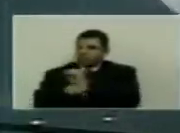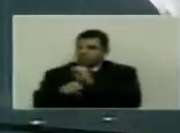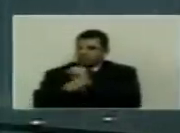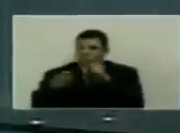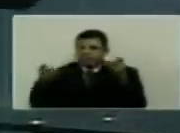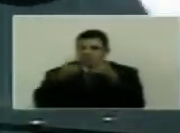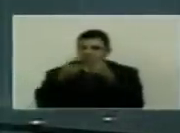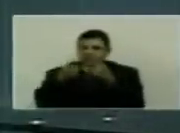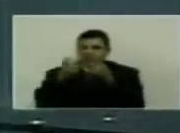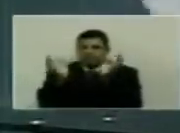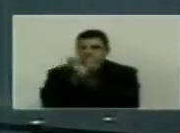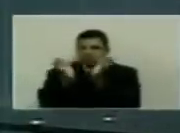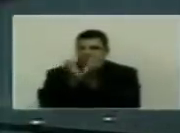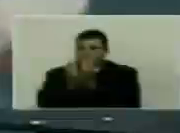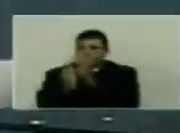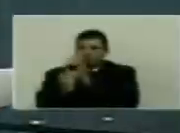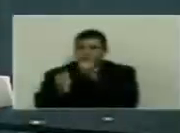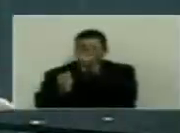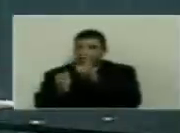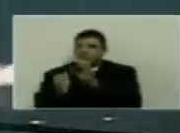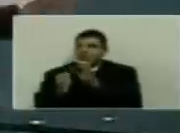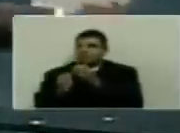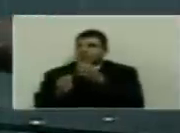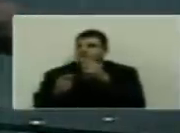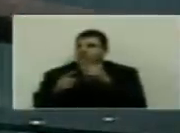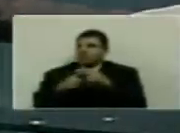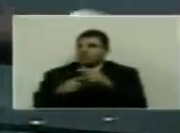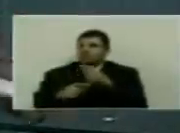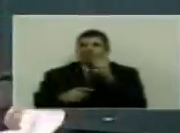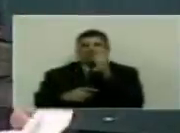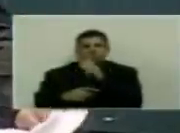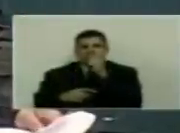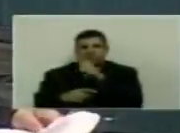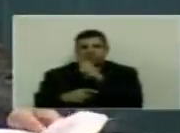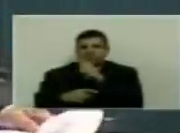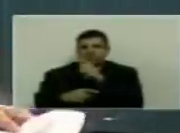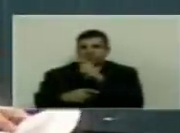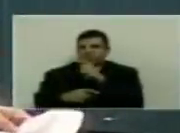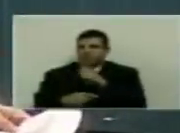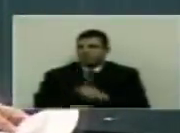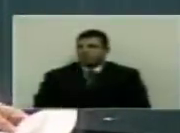também diminuíram as equipes de ligação e religação. Eu estou mentindo?